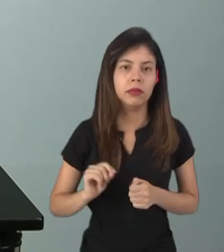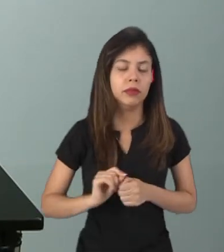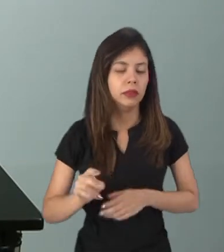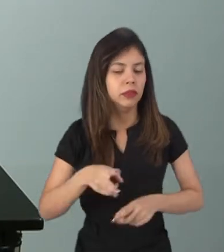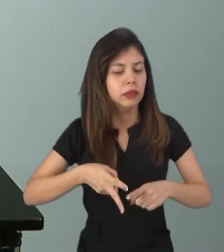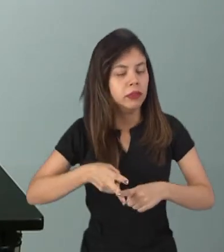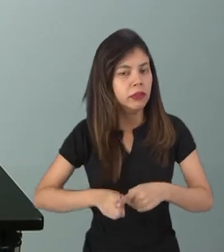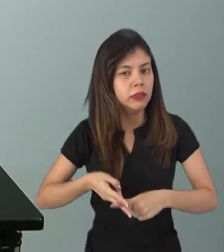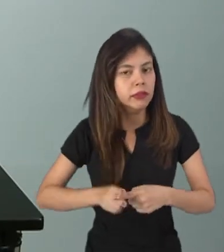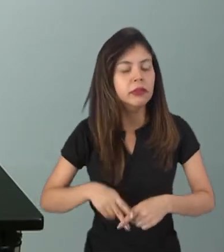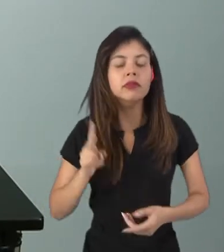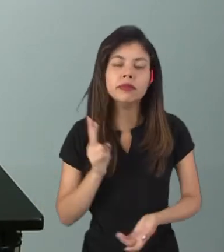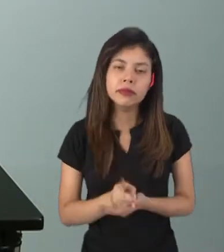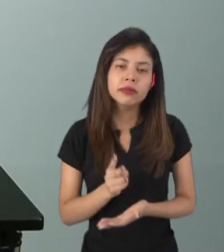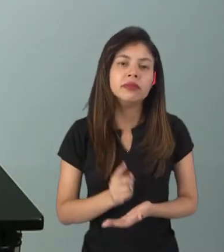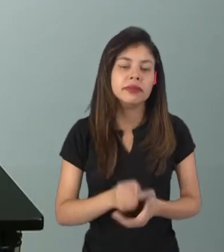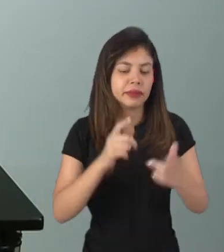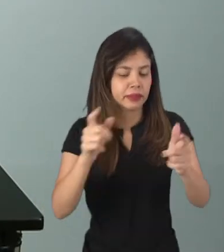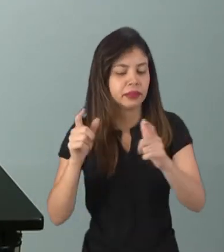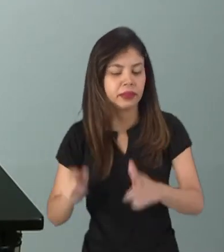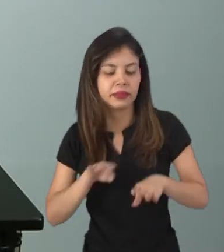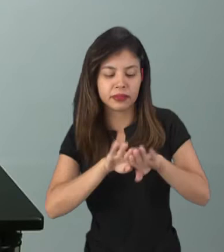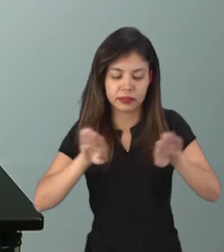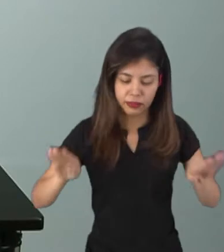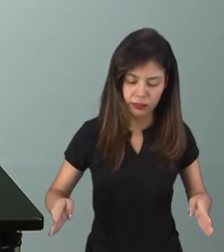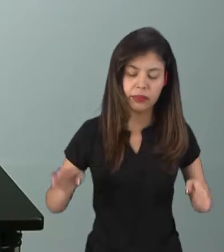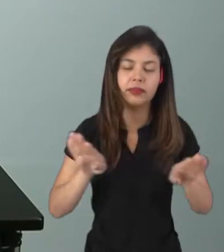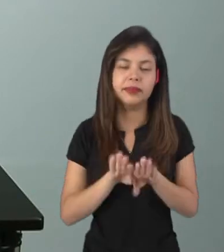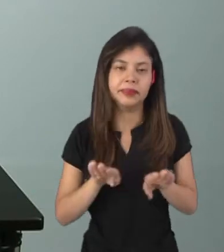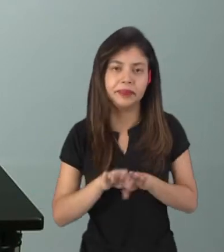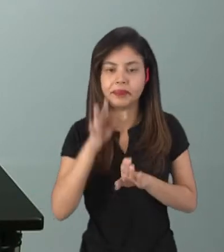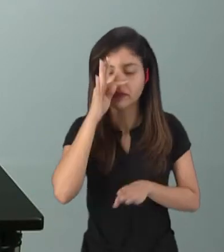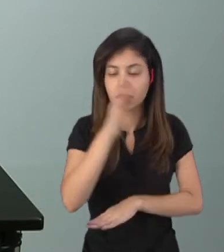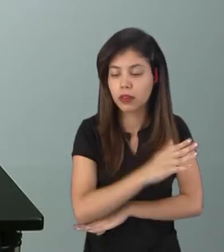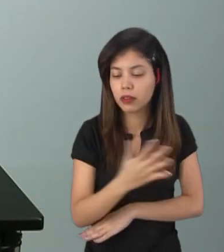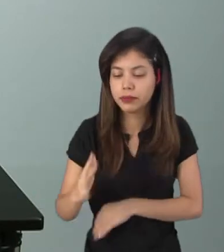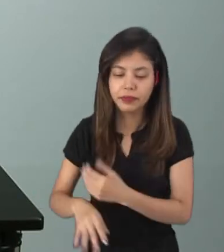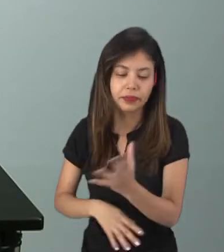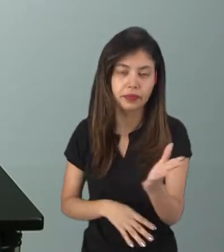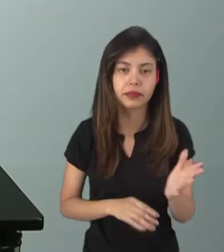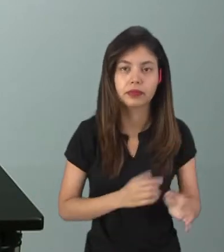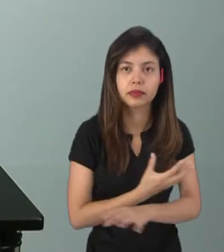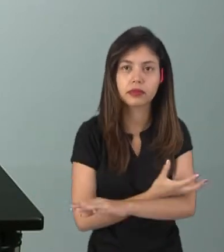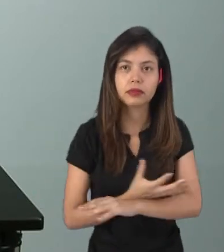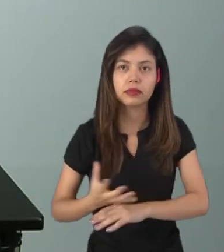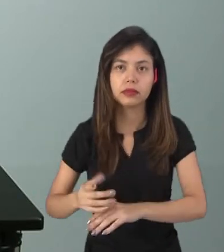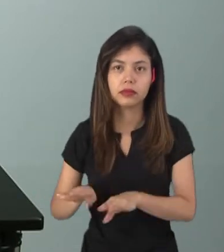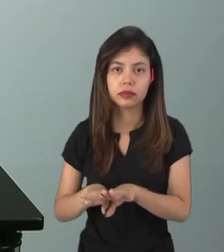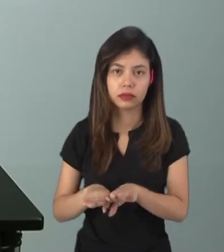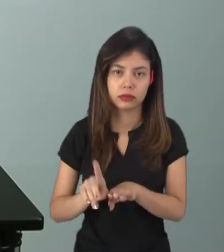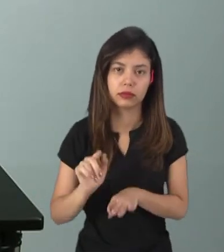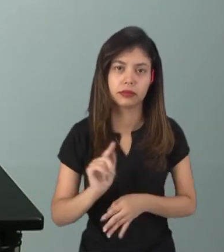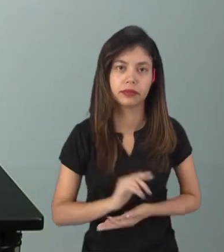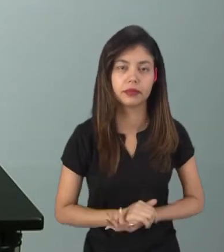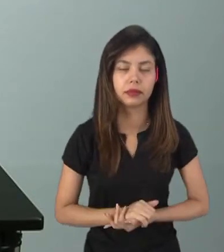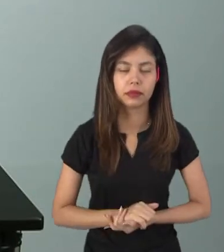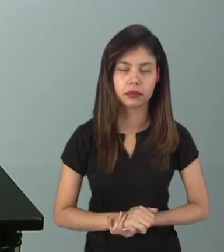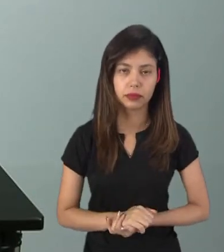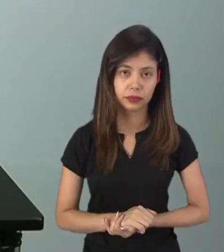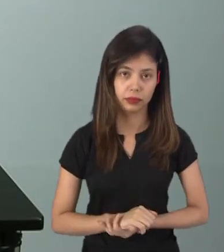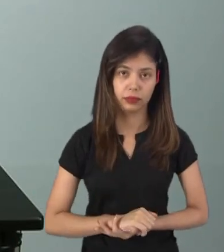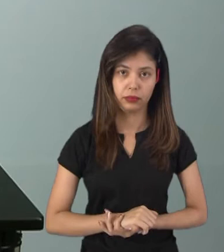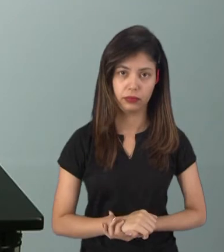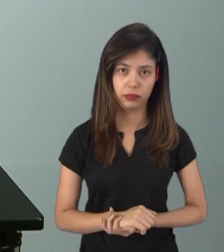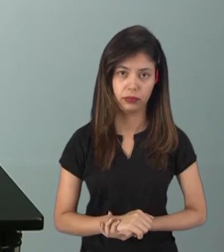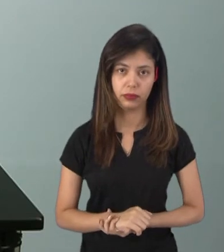a manutenção dos bancos e dos jardins, certo? Então, mas